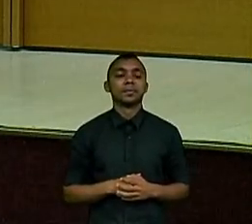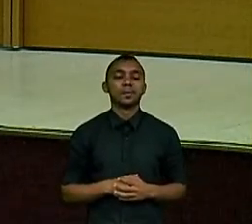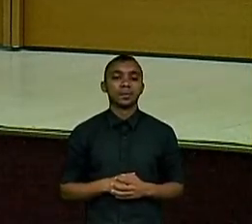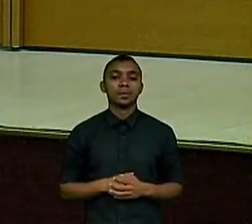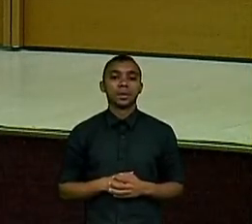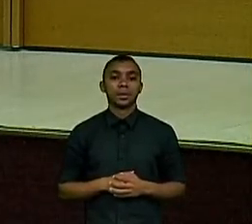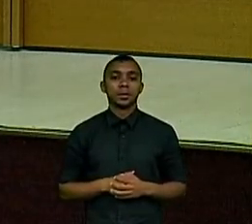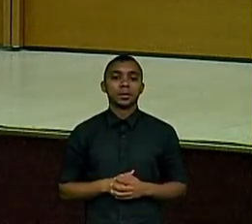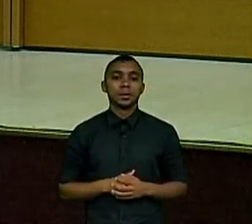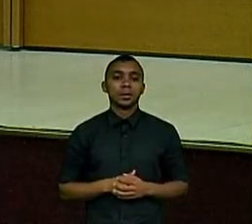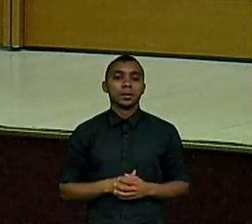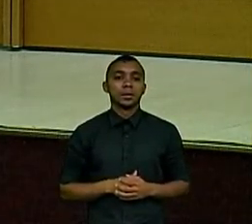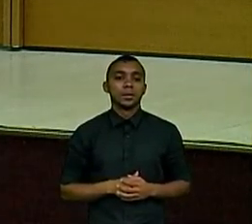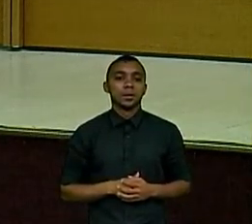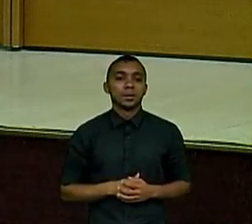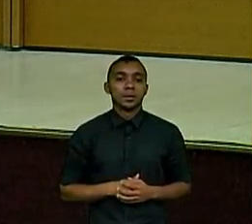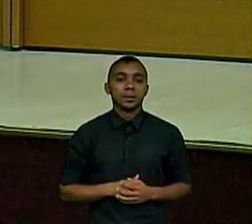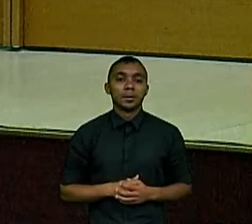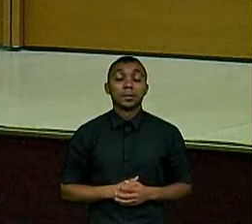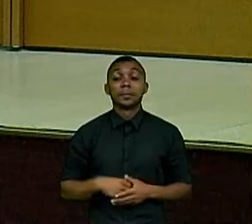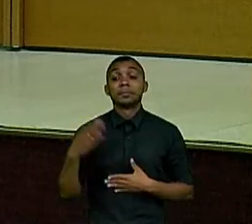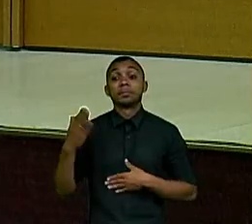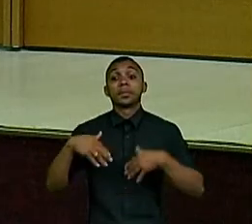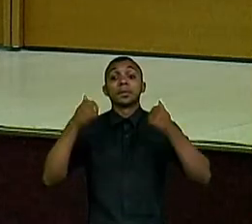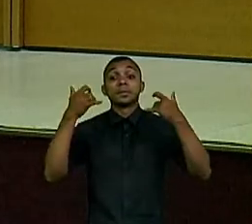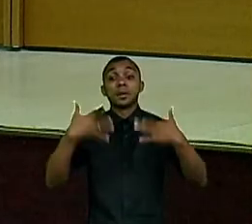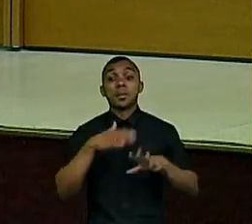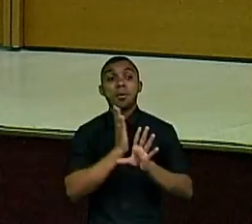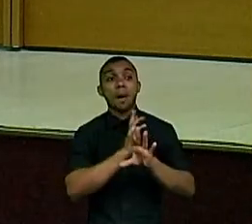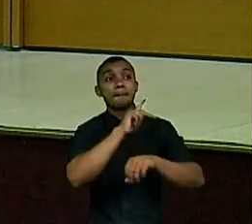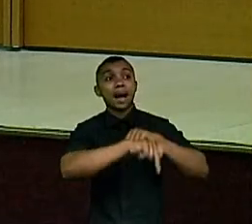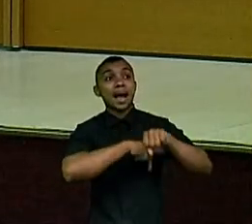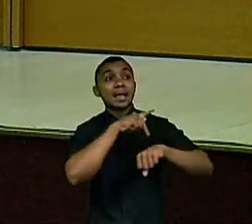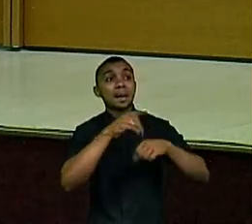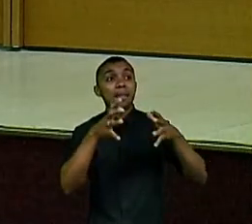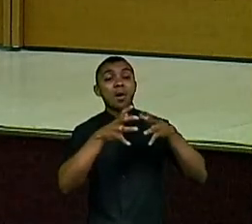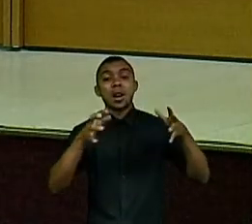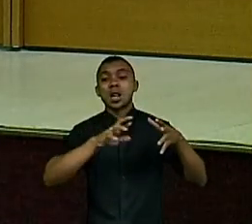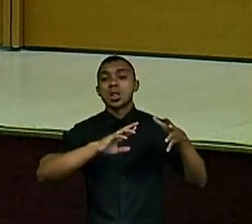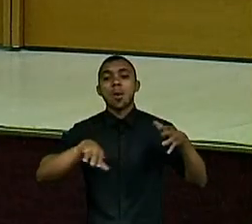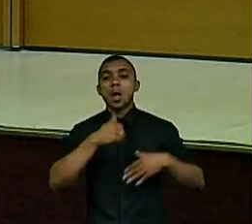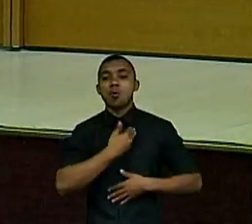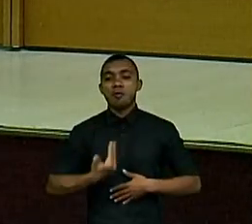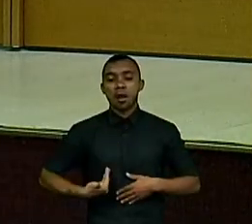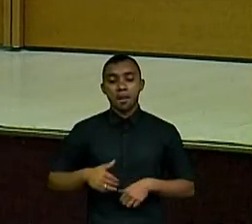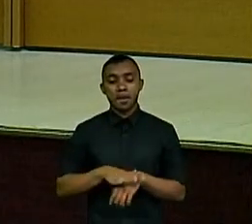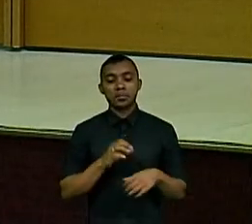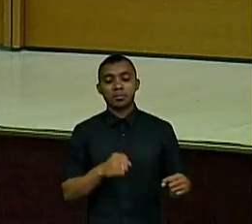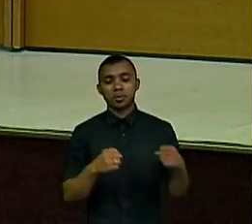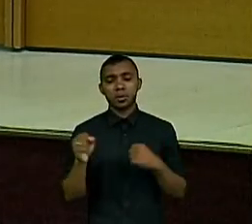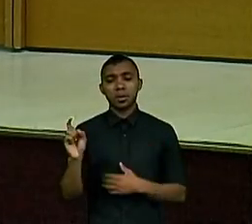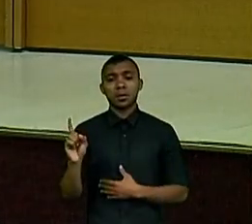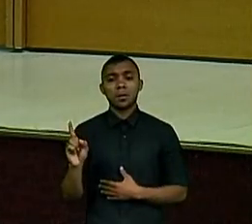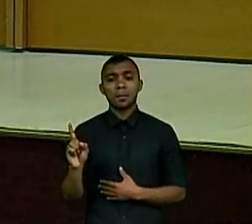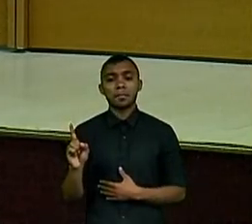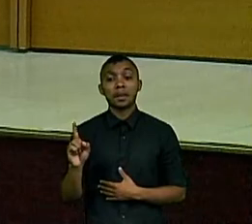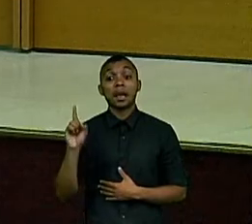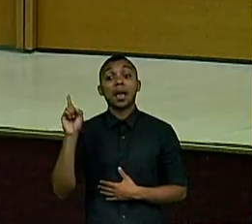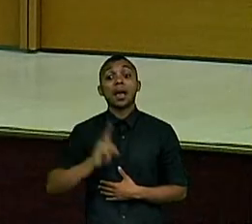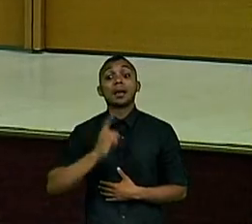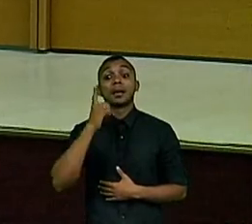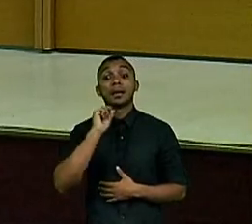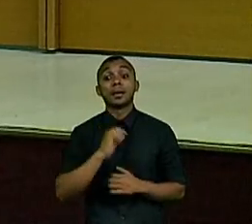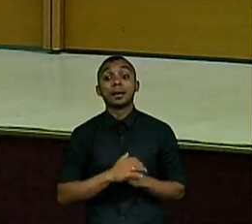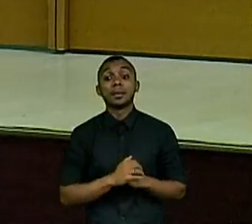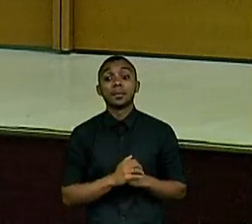então ele fala que muitos muitos pais não são governados por governantes são governados por